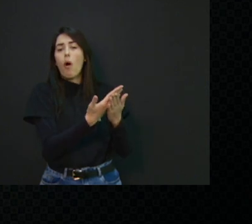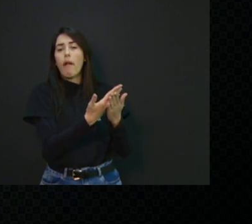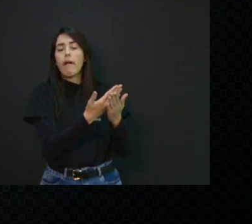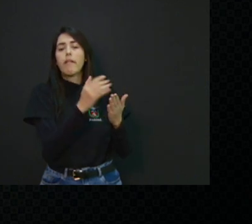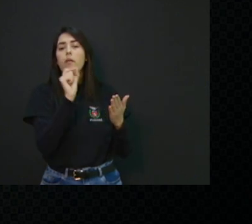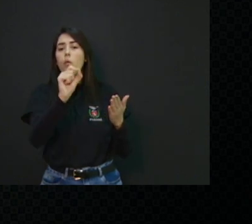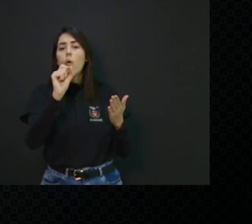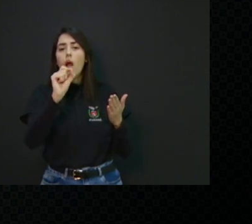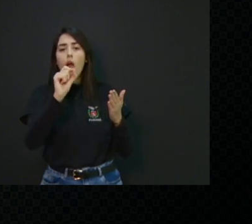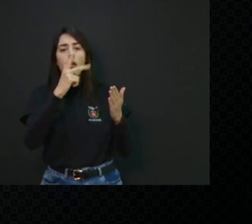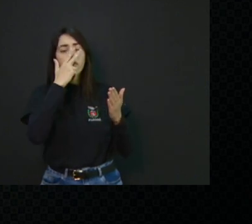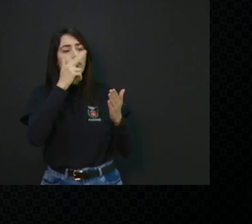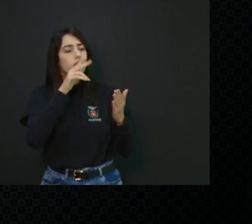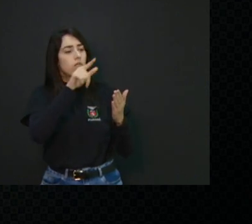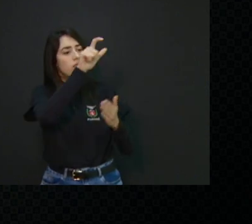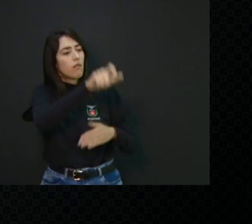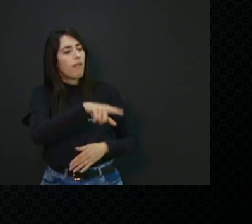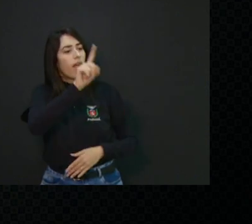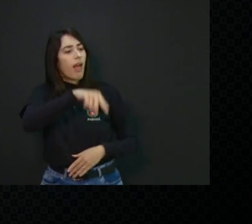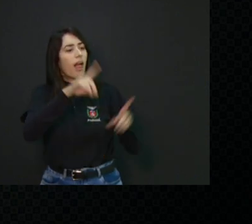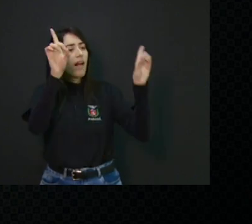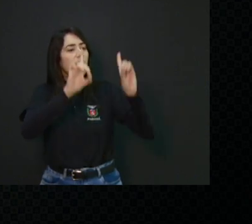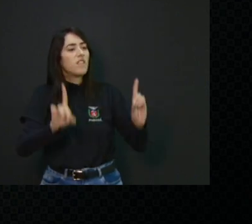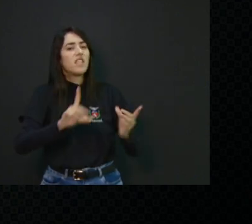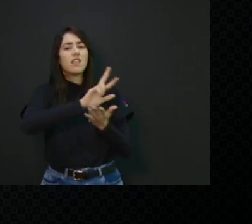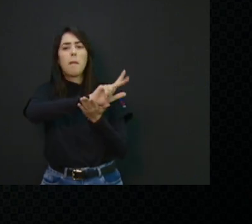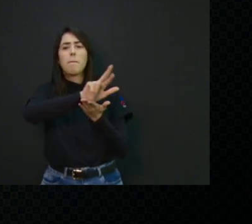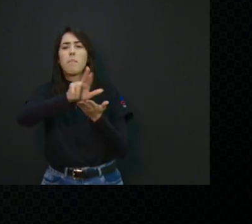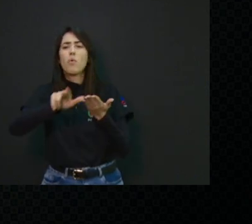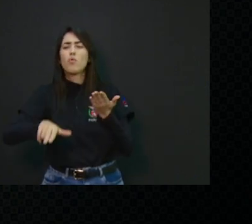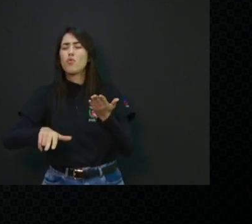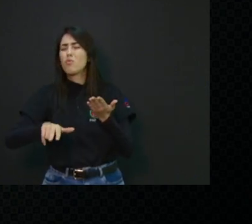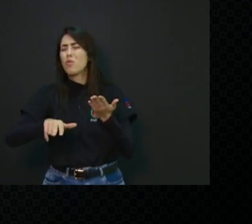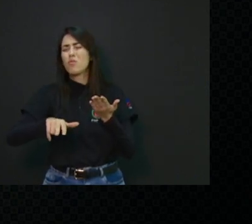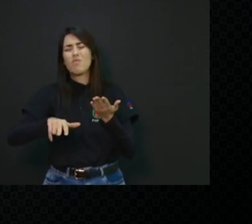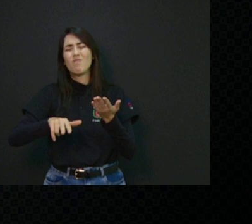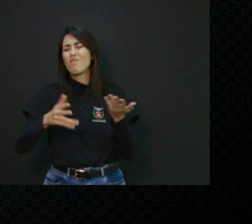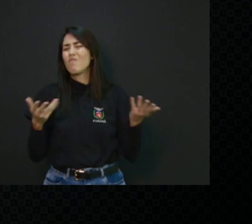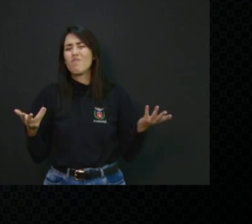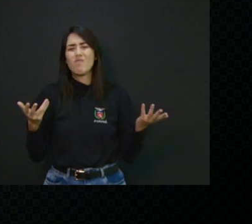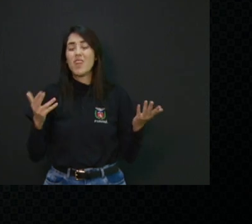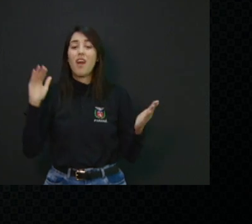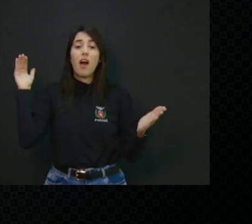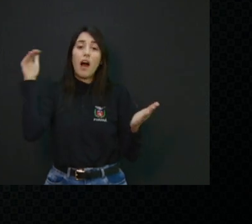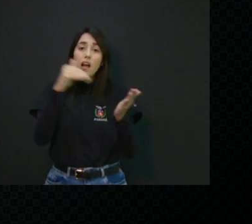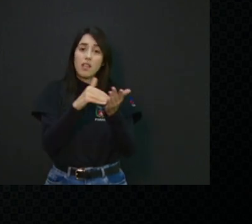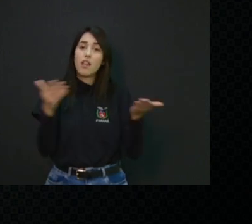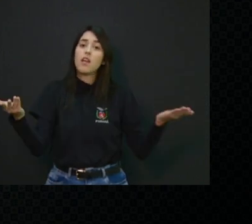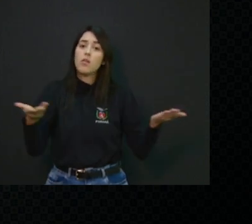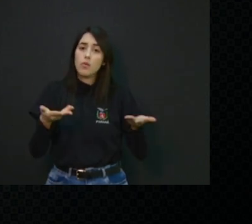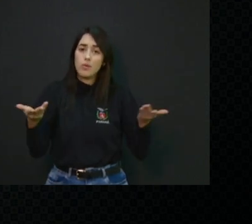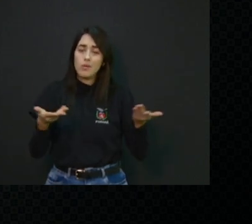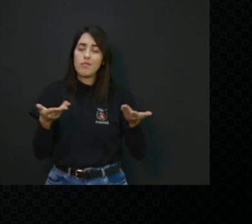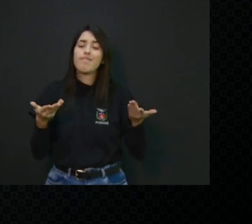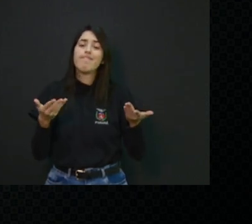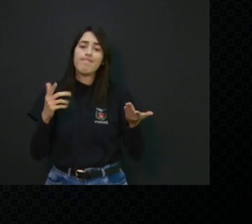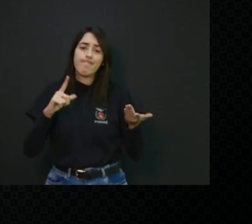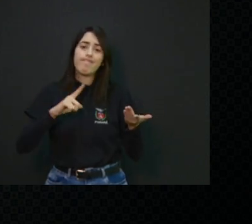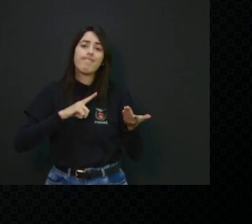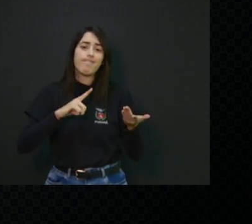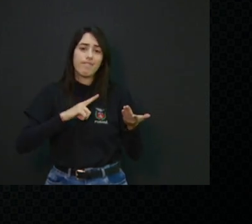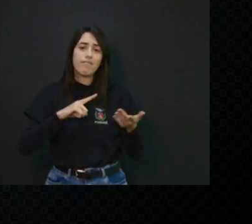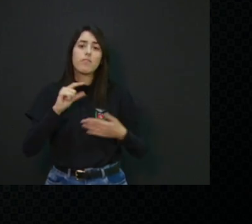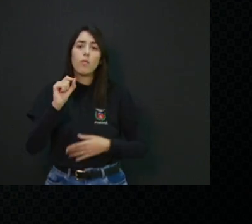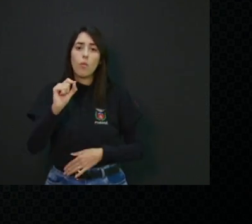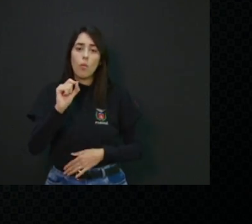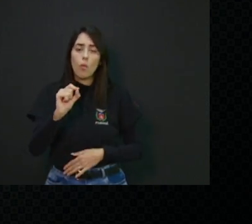como deficientes múltiplos, né? Sim. E não tendo, né? Então, até hoje, muitas vezes, né? Até mesmo quando entra